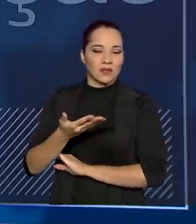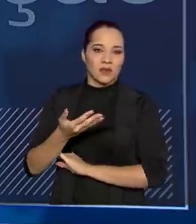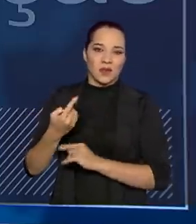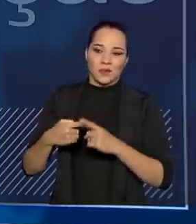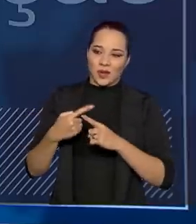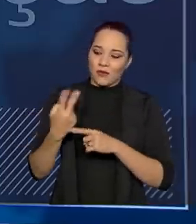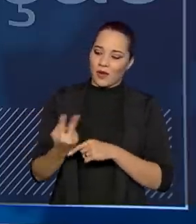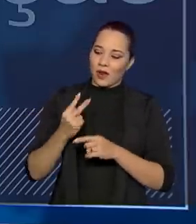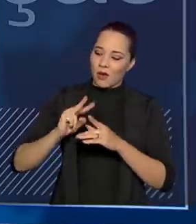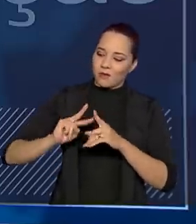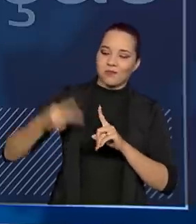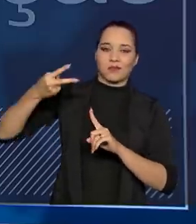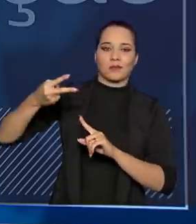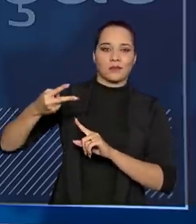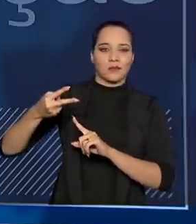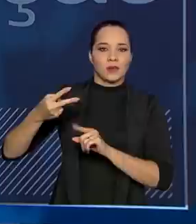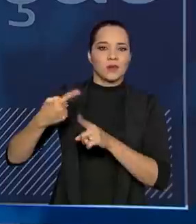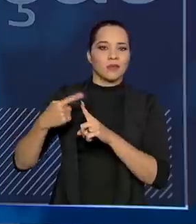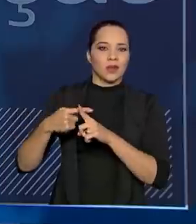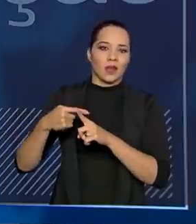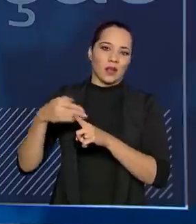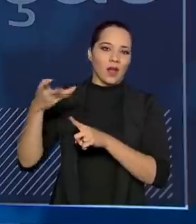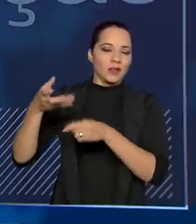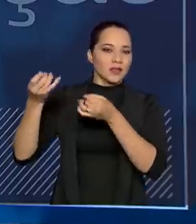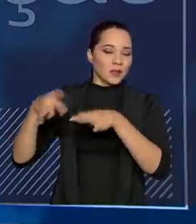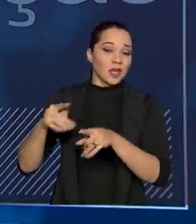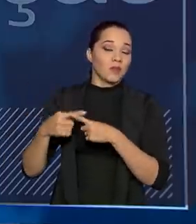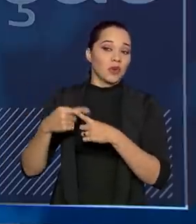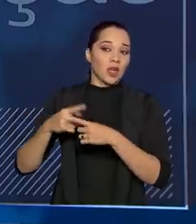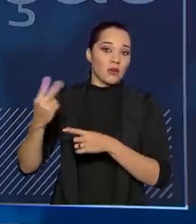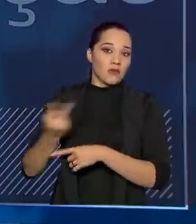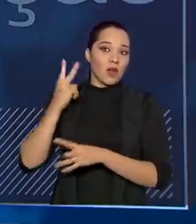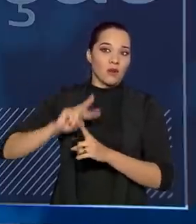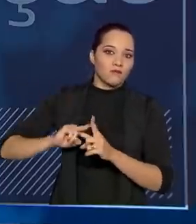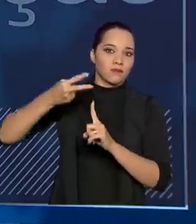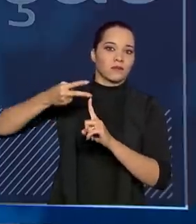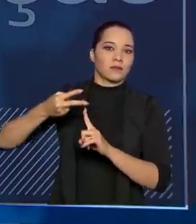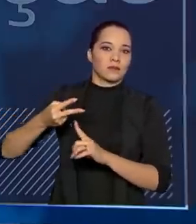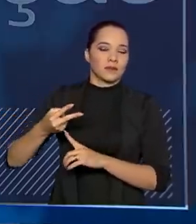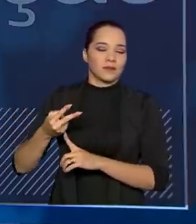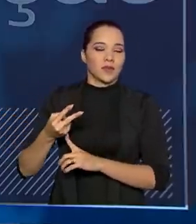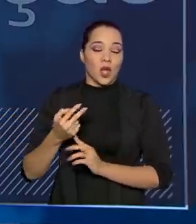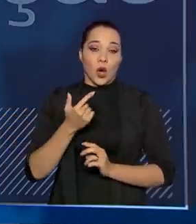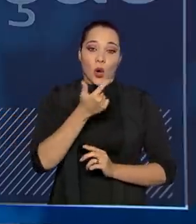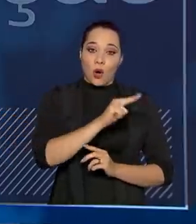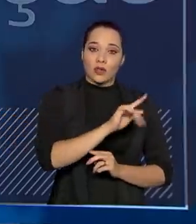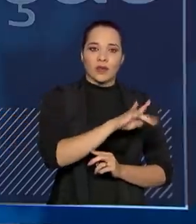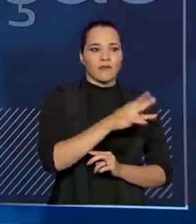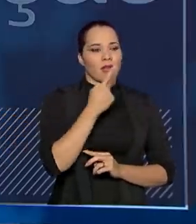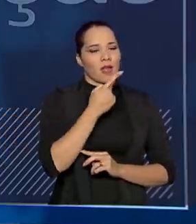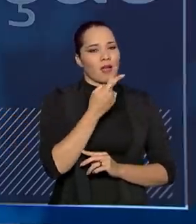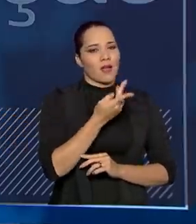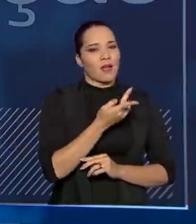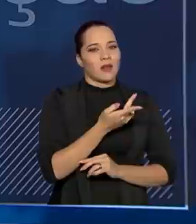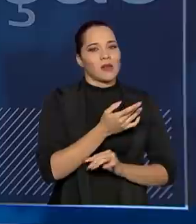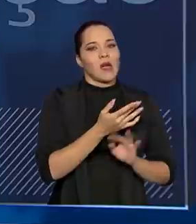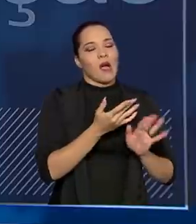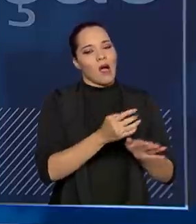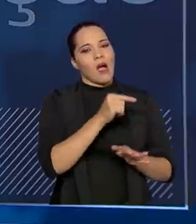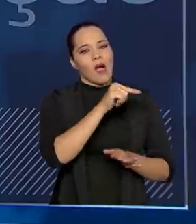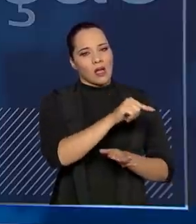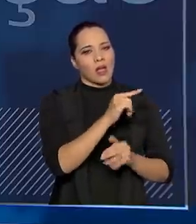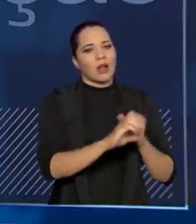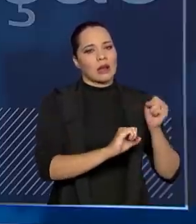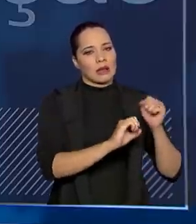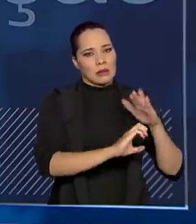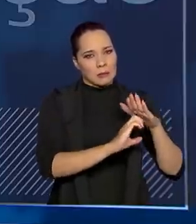ter saltado, porque justamente o mercado justifica porque saltou o preço, né? Outra coisa é quando você fala que realmente aquele